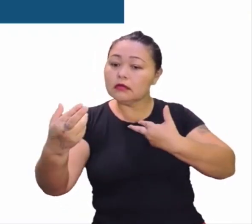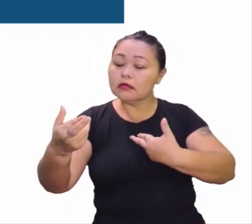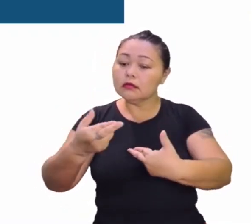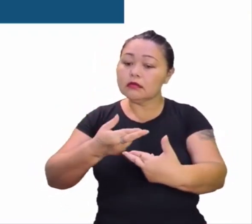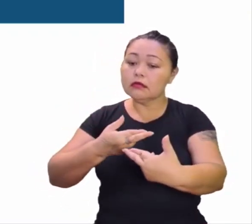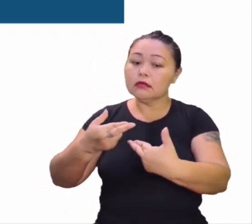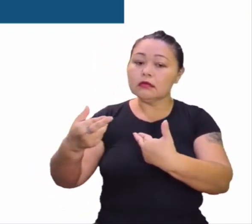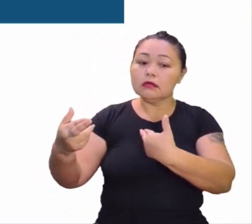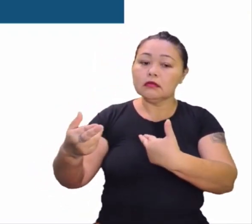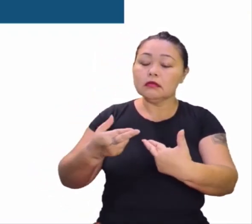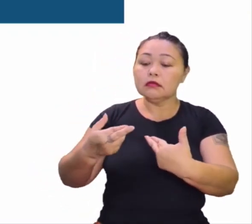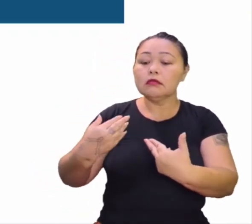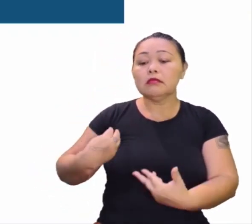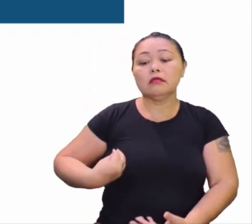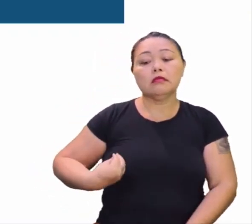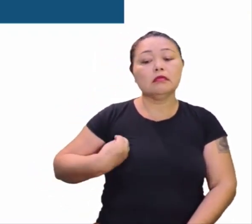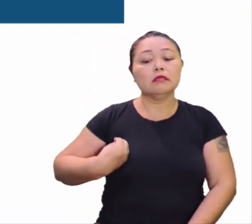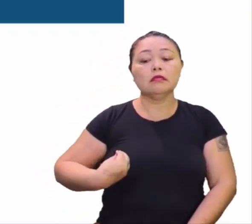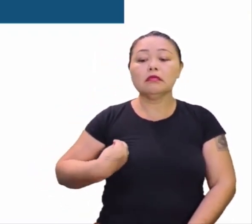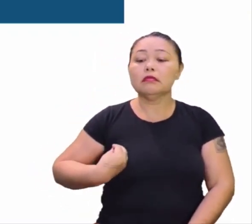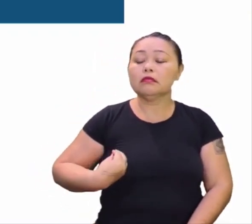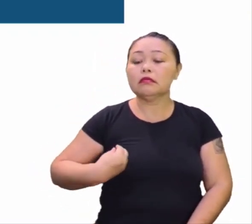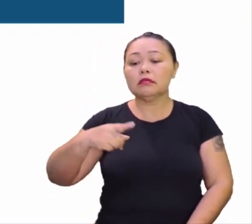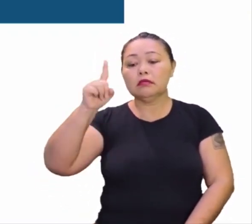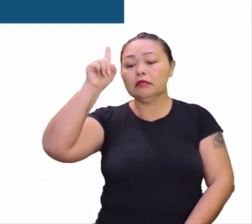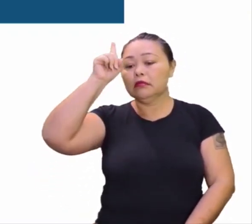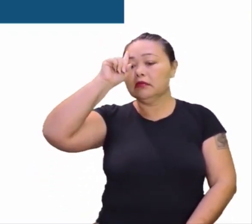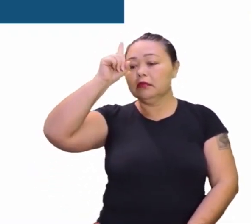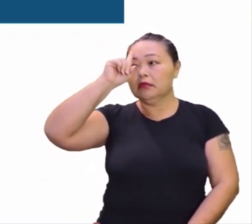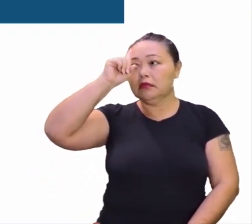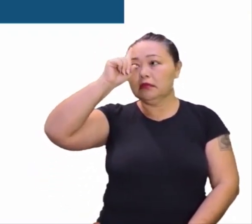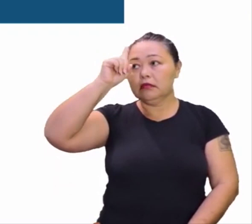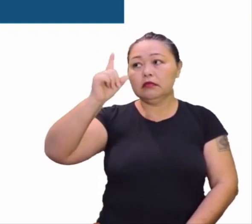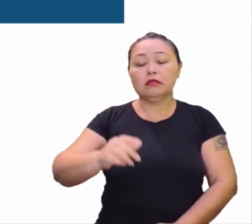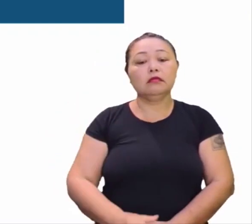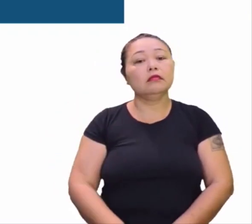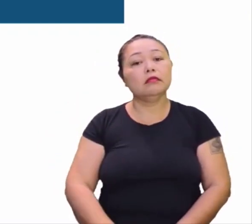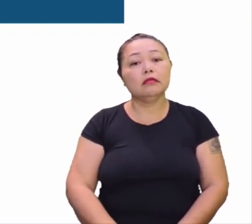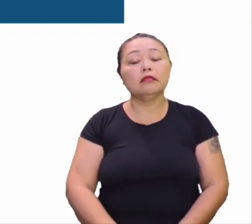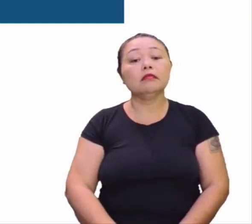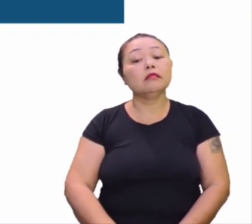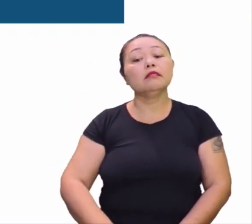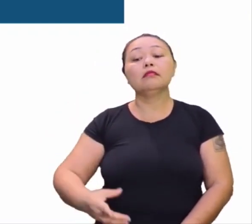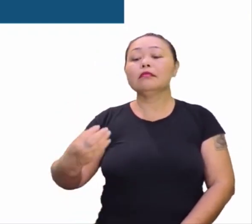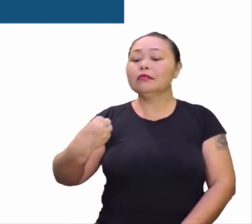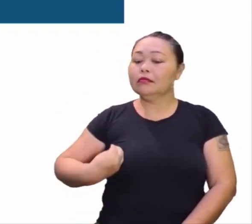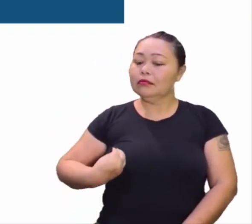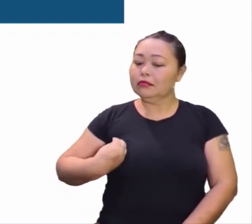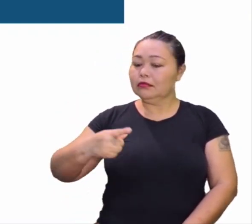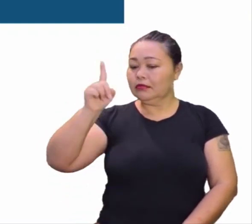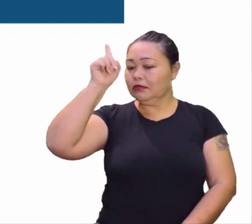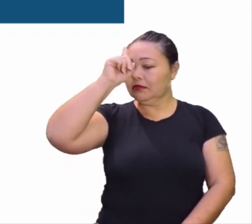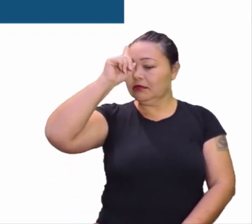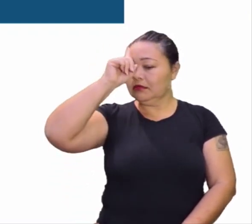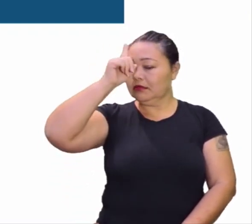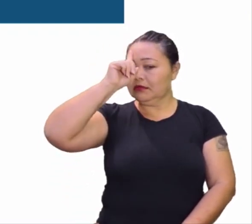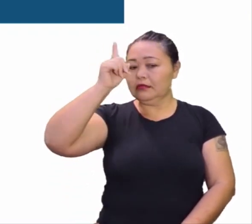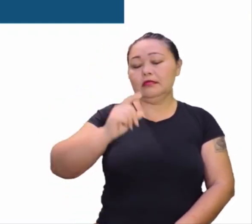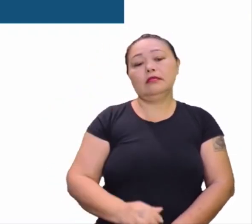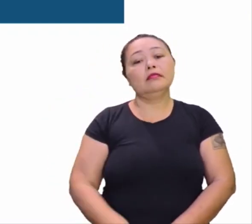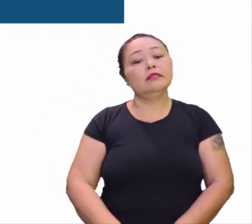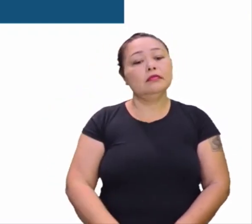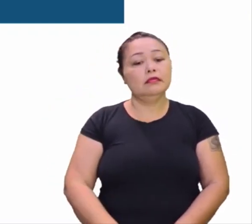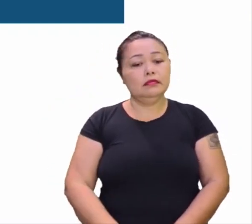de estabelecimento de relações com a vida odierna, a vida cotidiana.